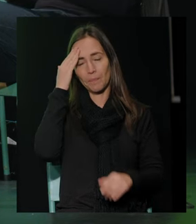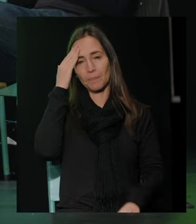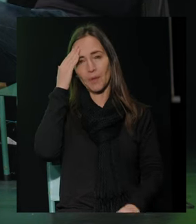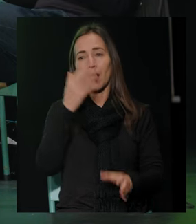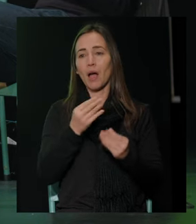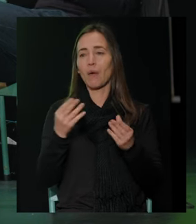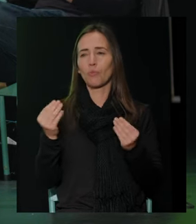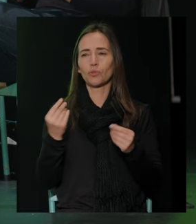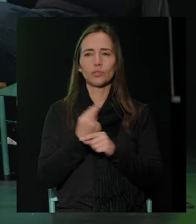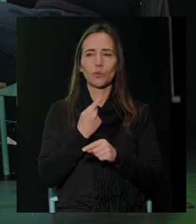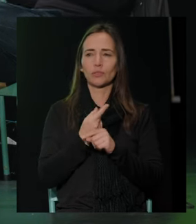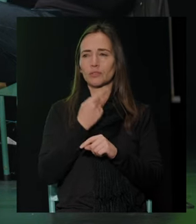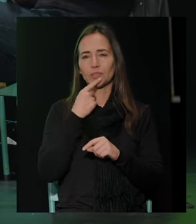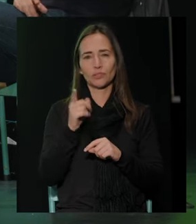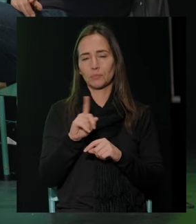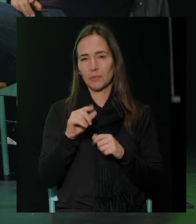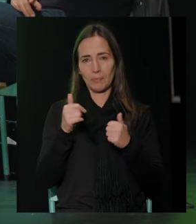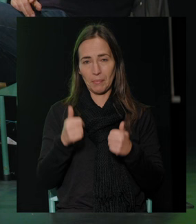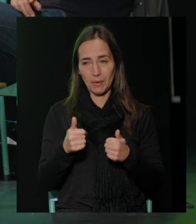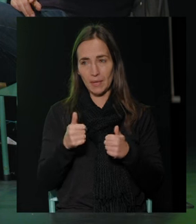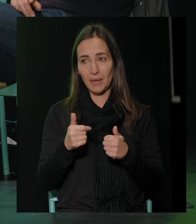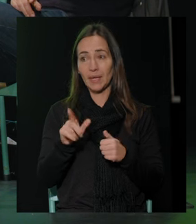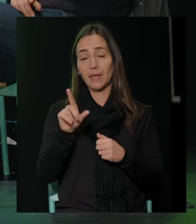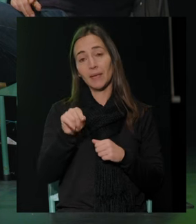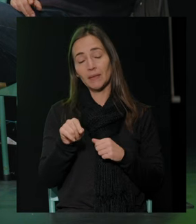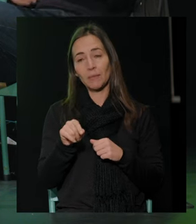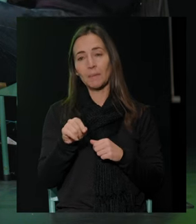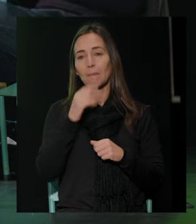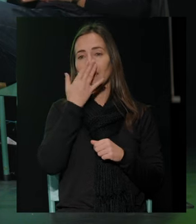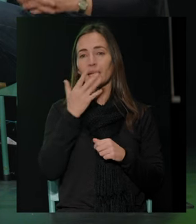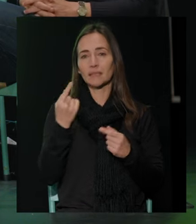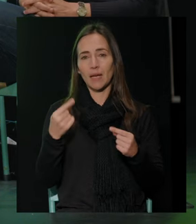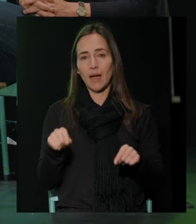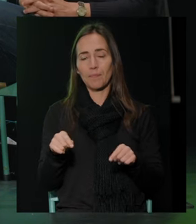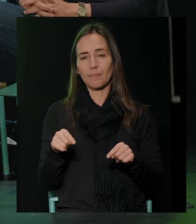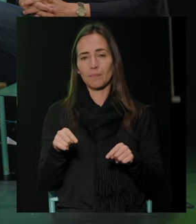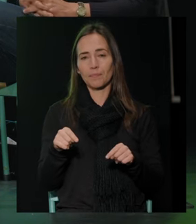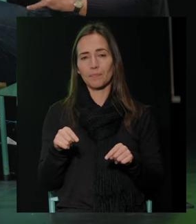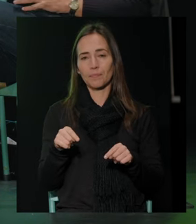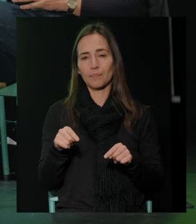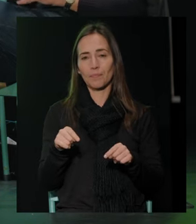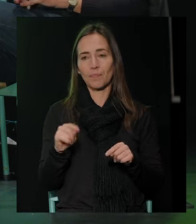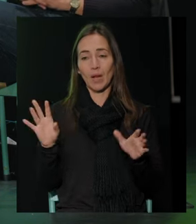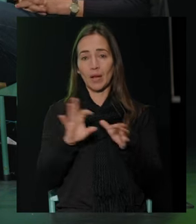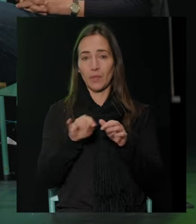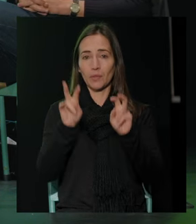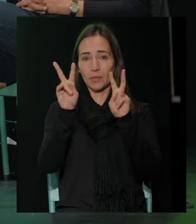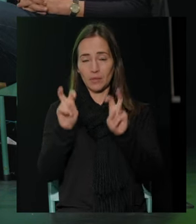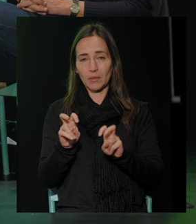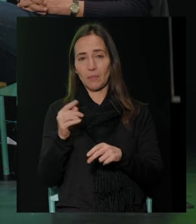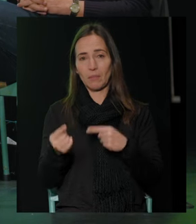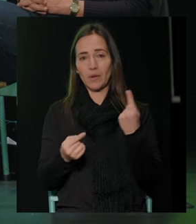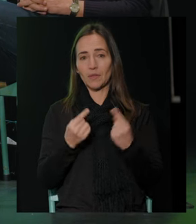há muitos mal-entendidos e há, inclusivamente, uma espécie de... em relação a estas matérias, também às